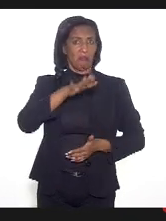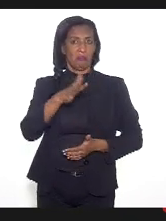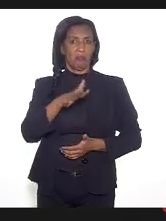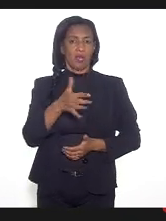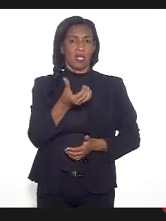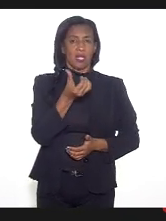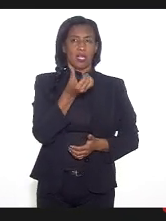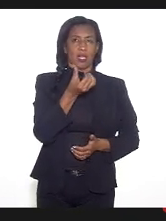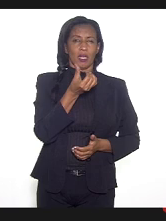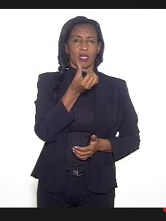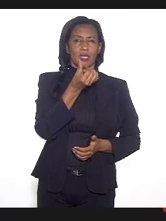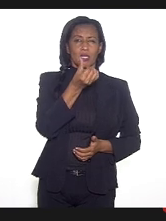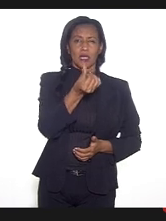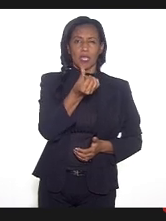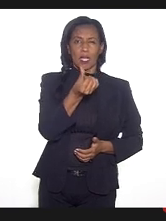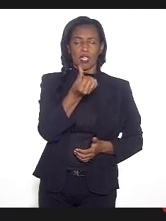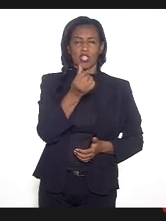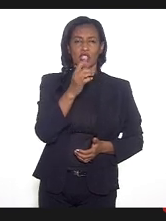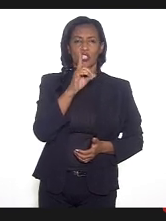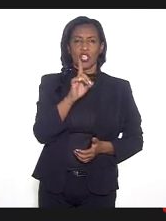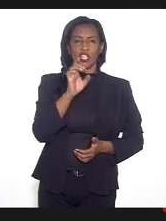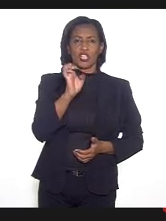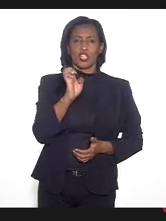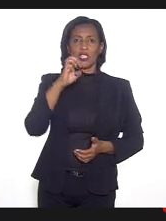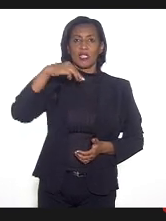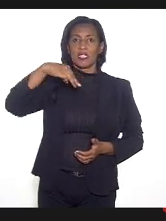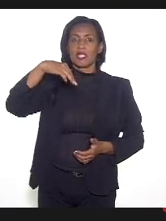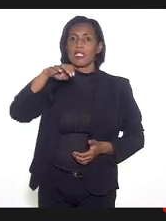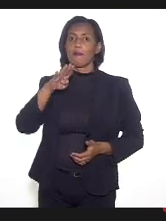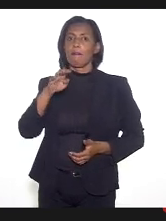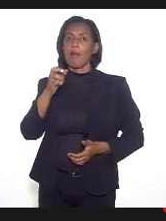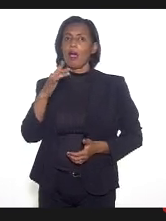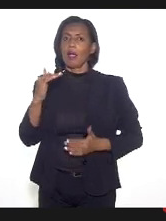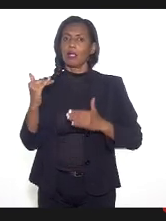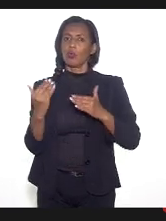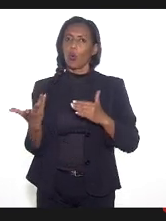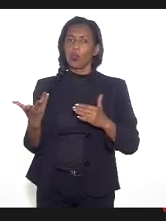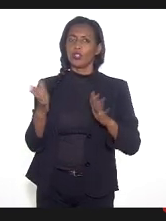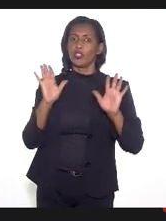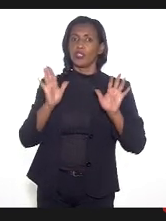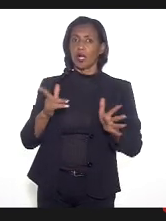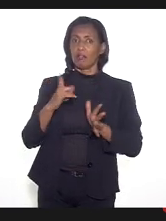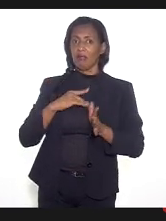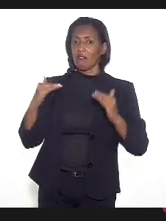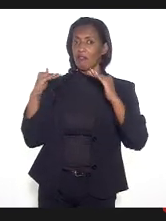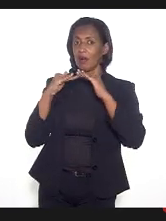de 6 desembargadores favoráveis. E muitos já têm